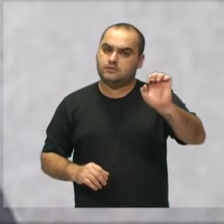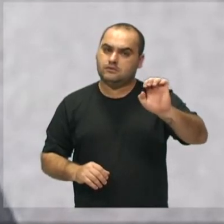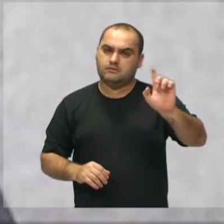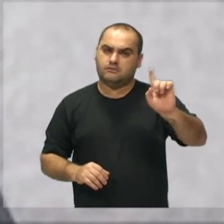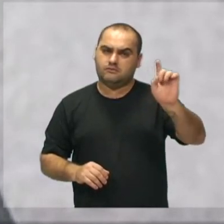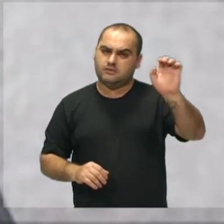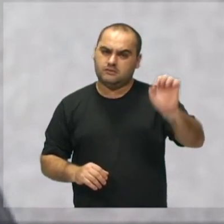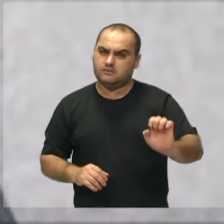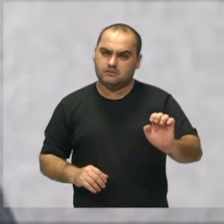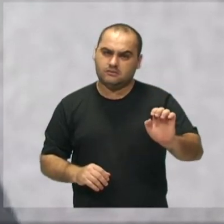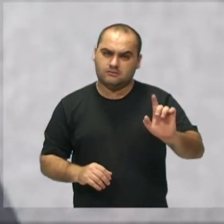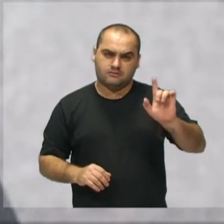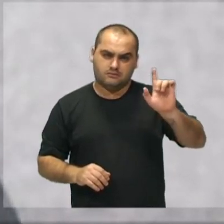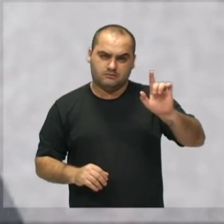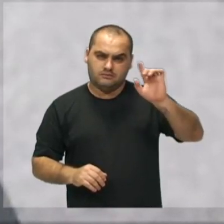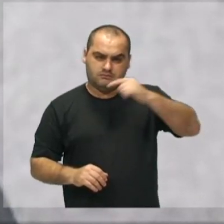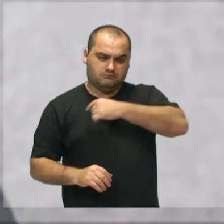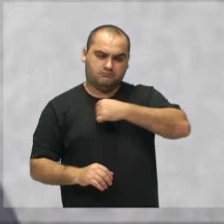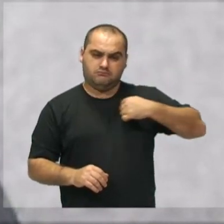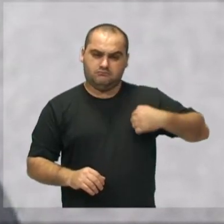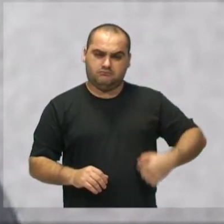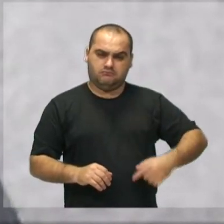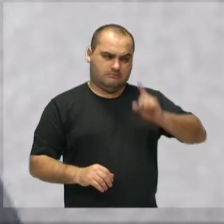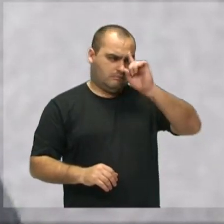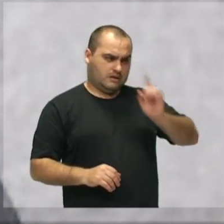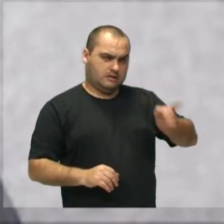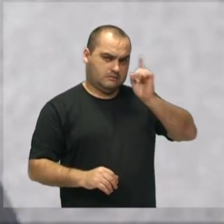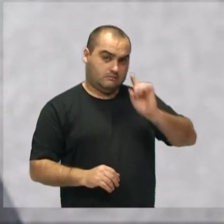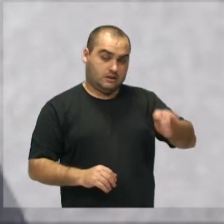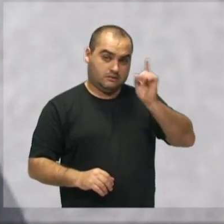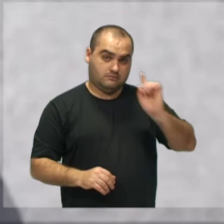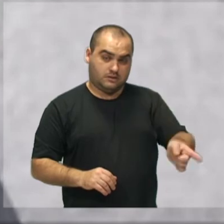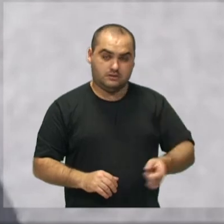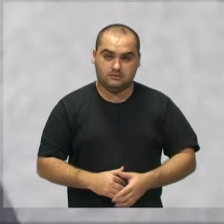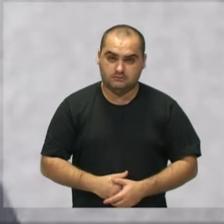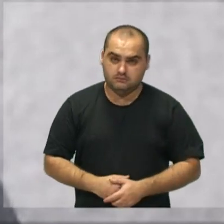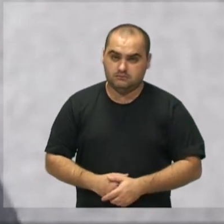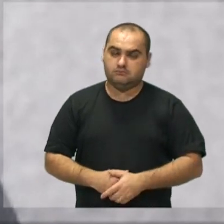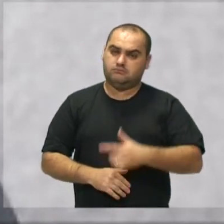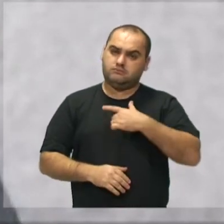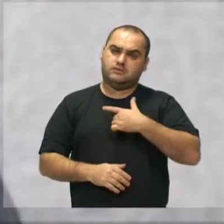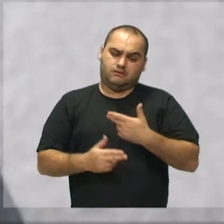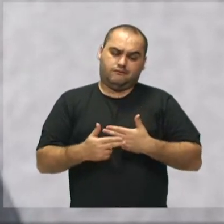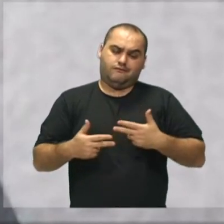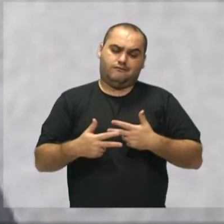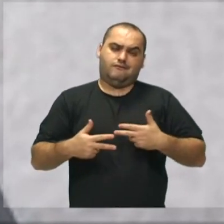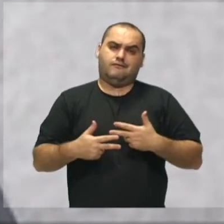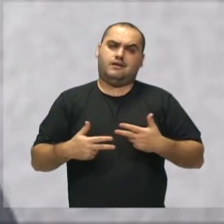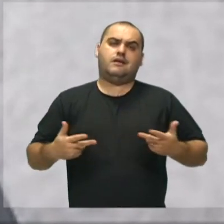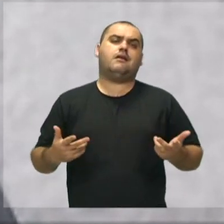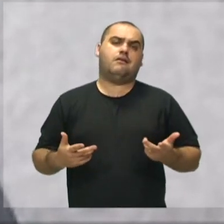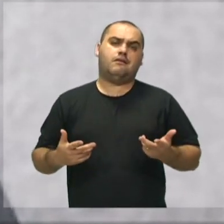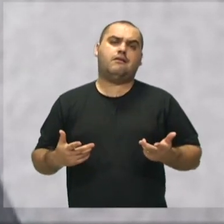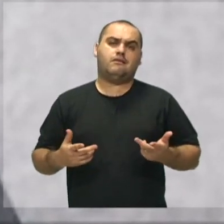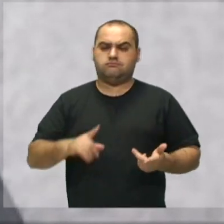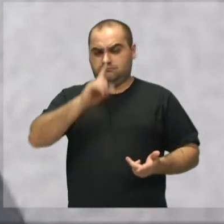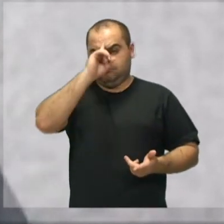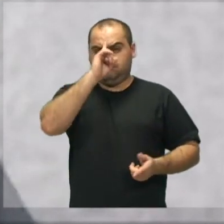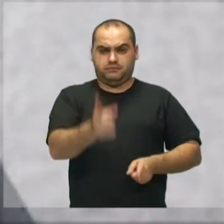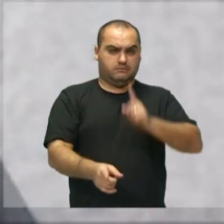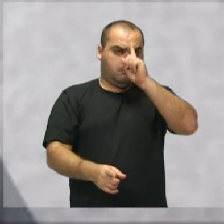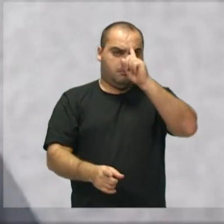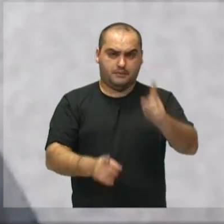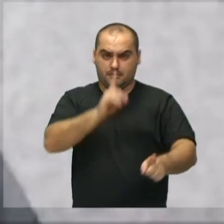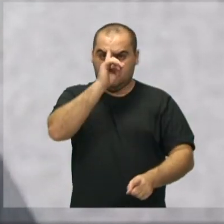extremamente autoritária. Mas existem capitalistas muito autoritários, severos, né? Que tem ali